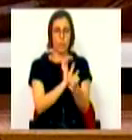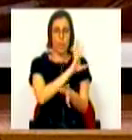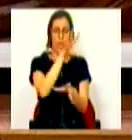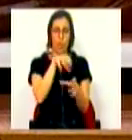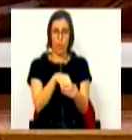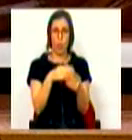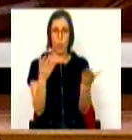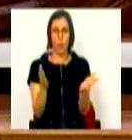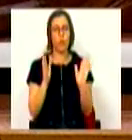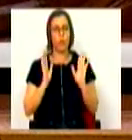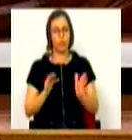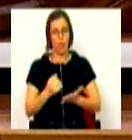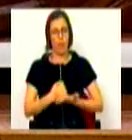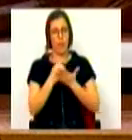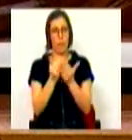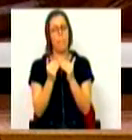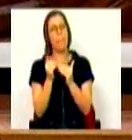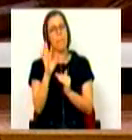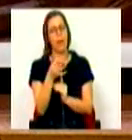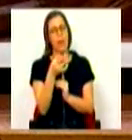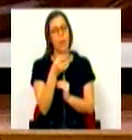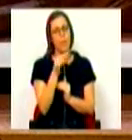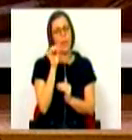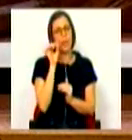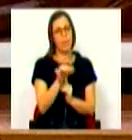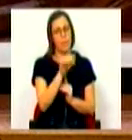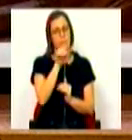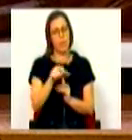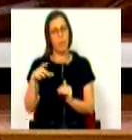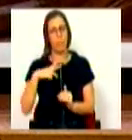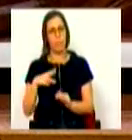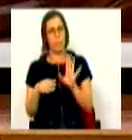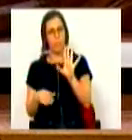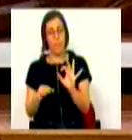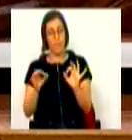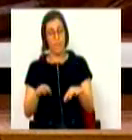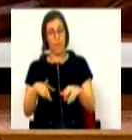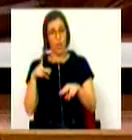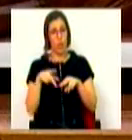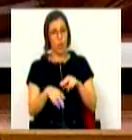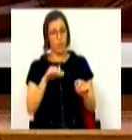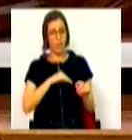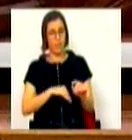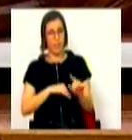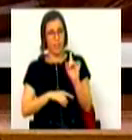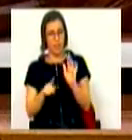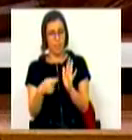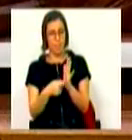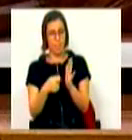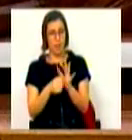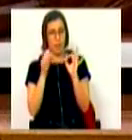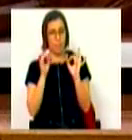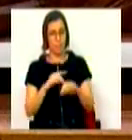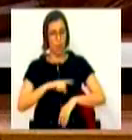inclusão, que já apoia mais de 90 mil portugueses, do fim dos cortes dos salários e o pagamento integral